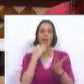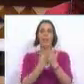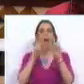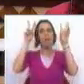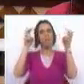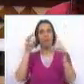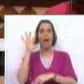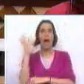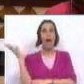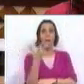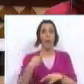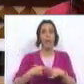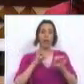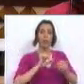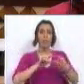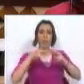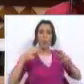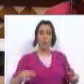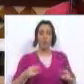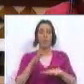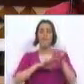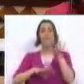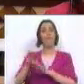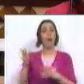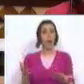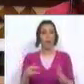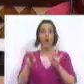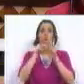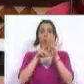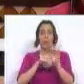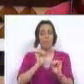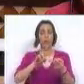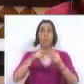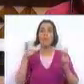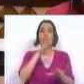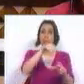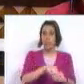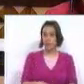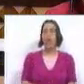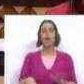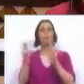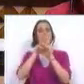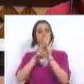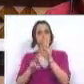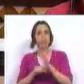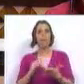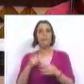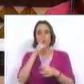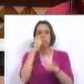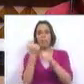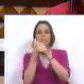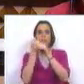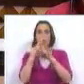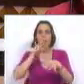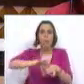de arvoredo de interesse municipal concretizados em regulamento municipal, que se regulem as intervenções que